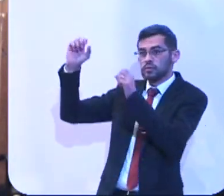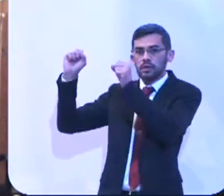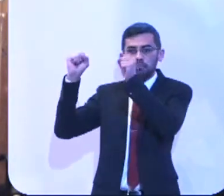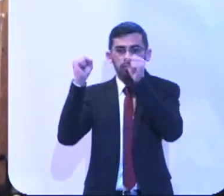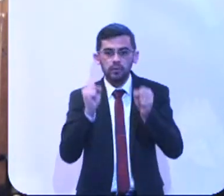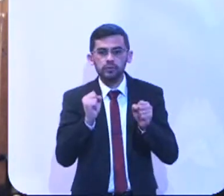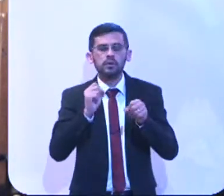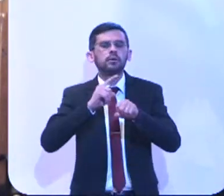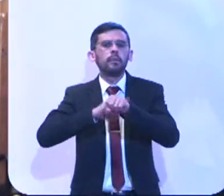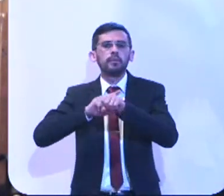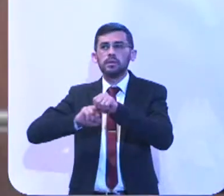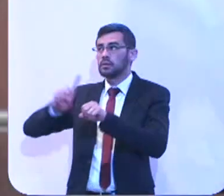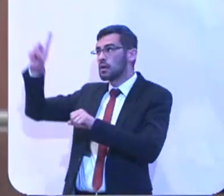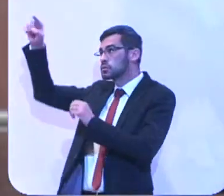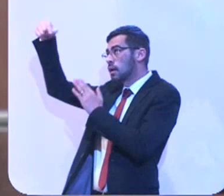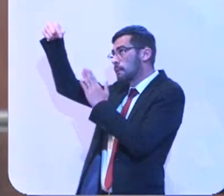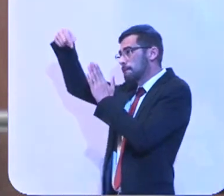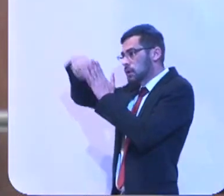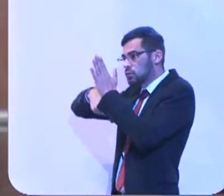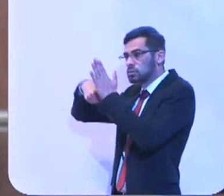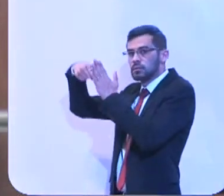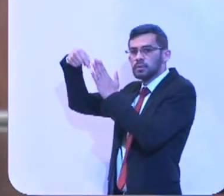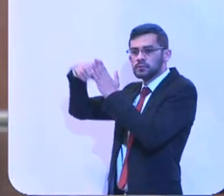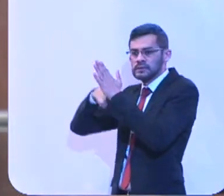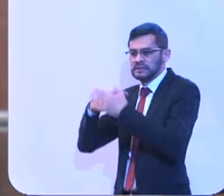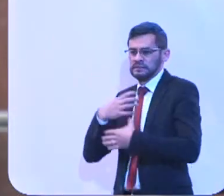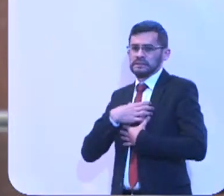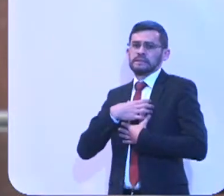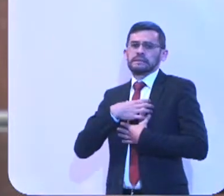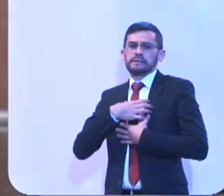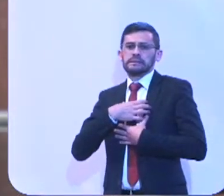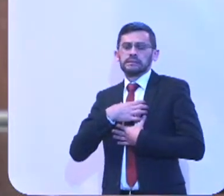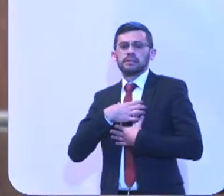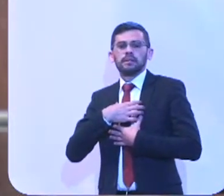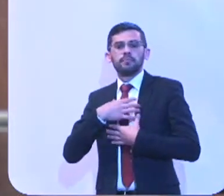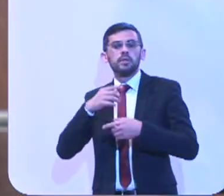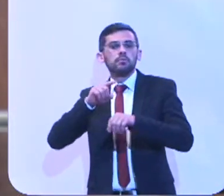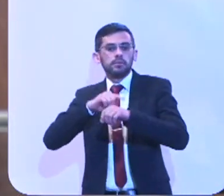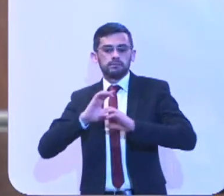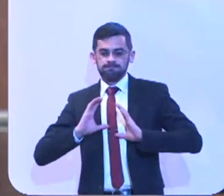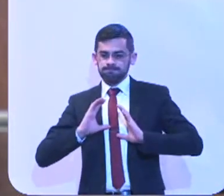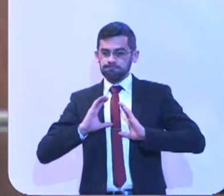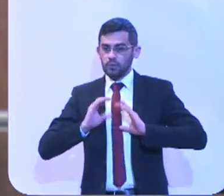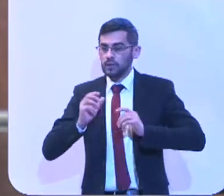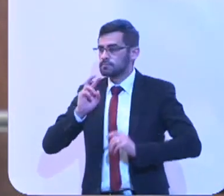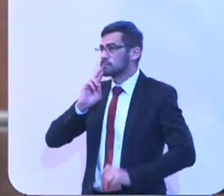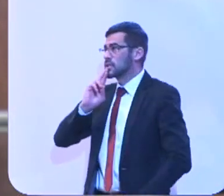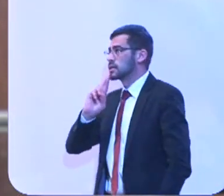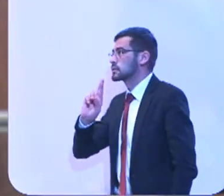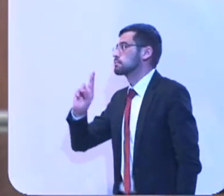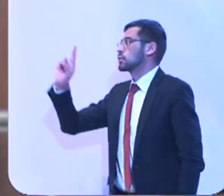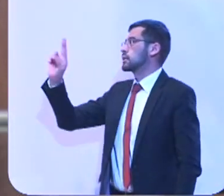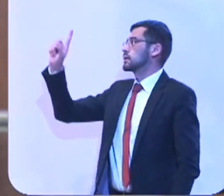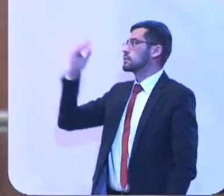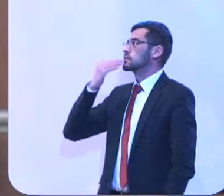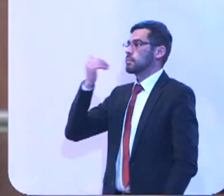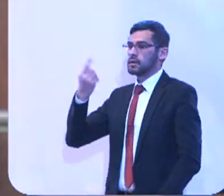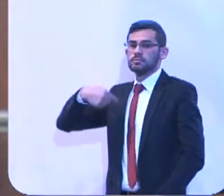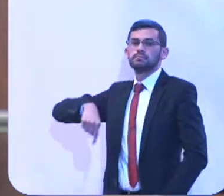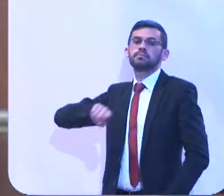faz perguntas que às vezes nos incomodam, quando temos coragem de responder o que ele nos